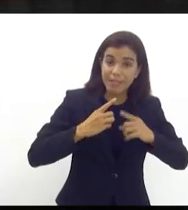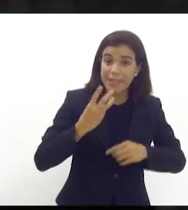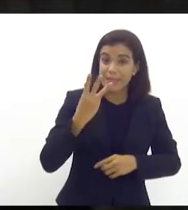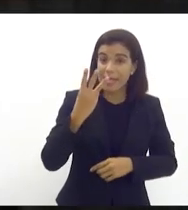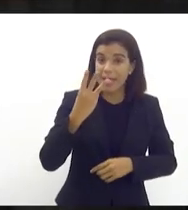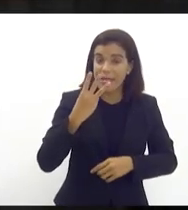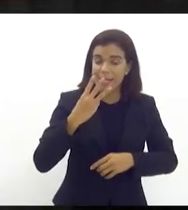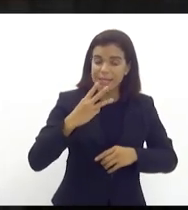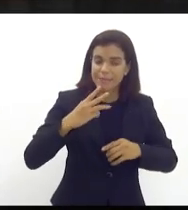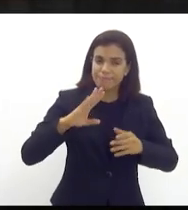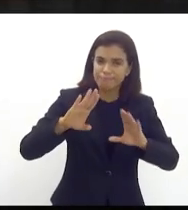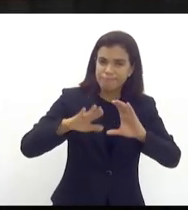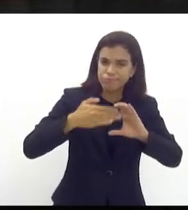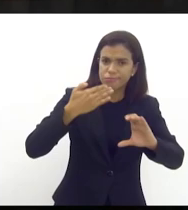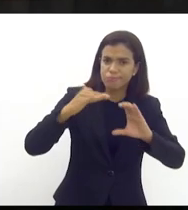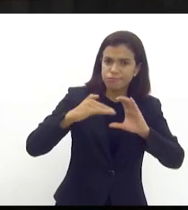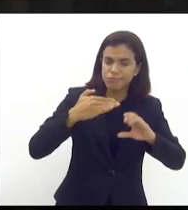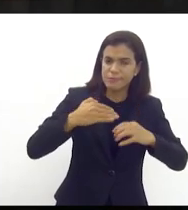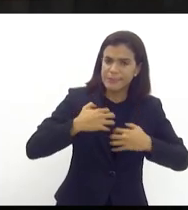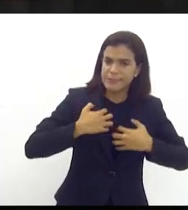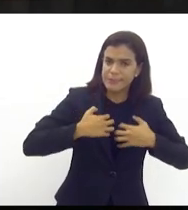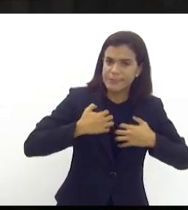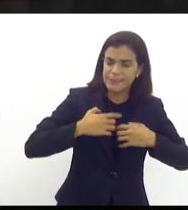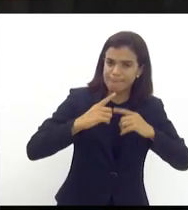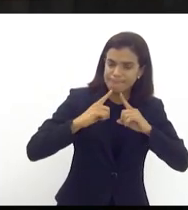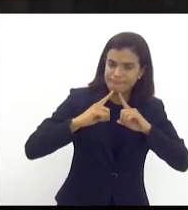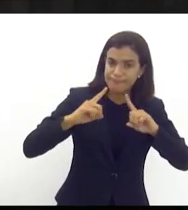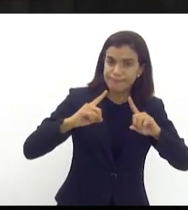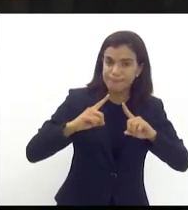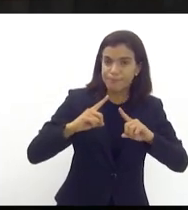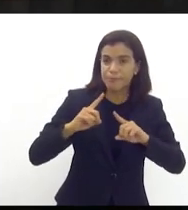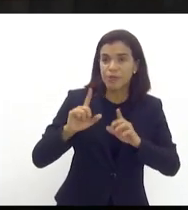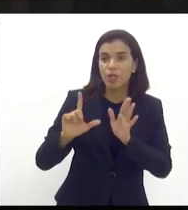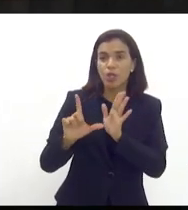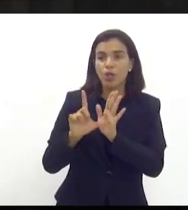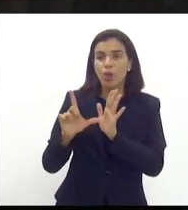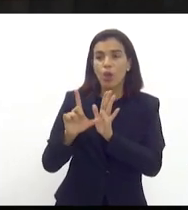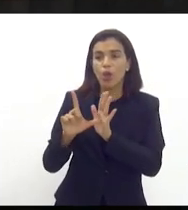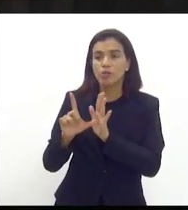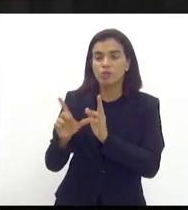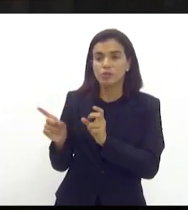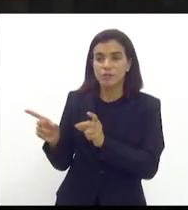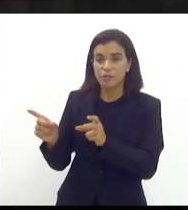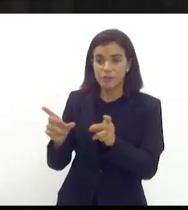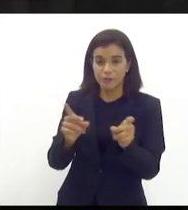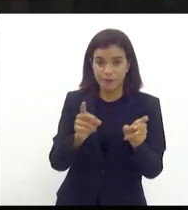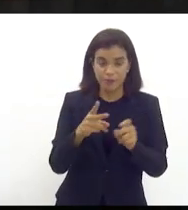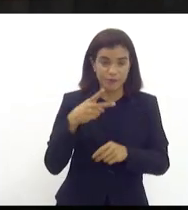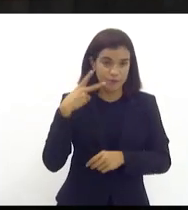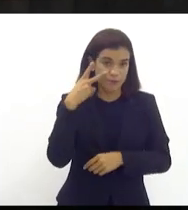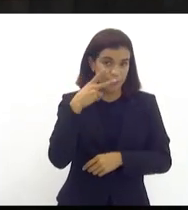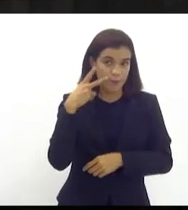três manifestações de lojas que vendem vinhos, dizendo o